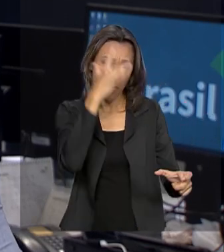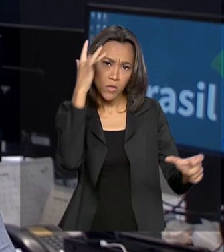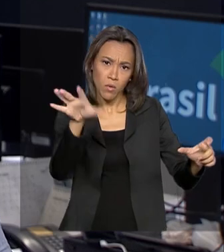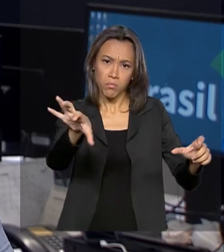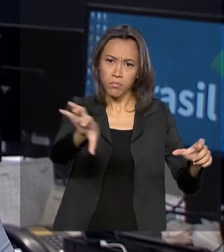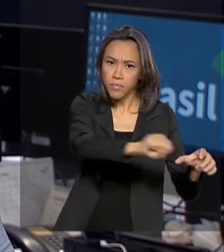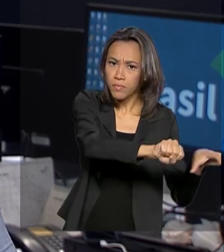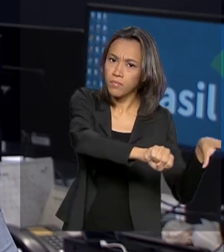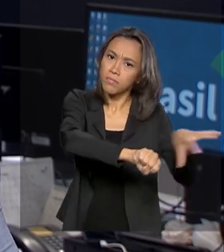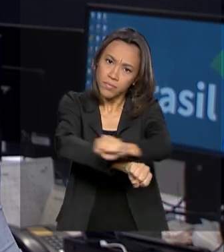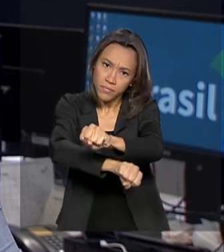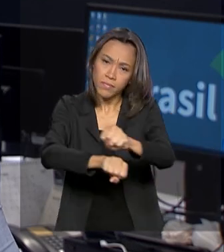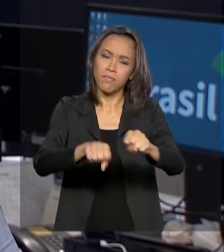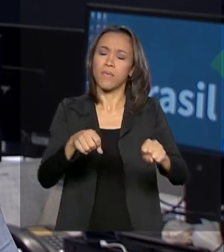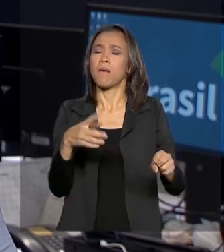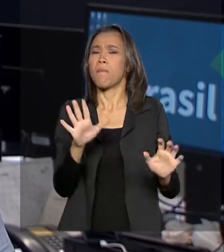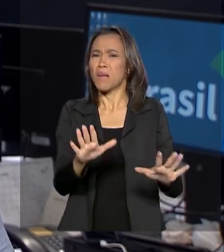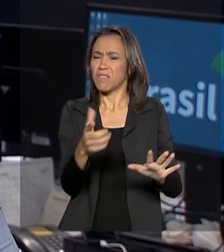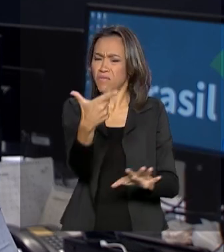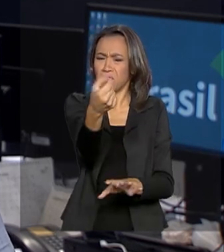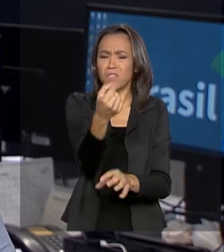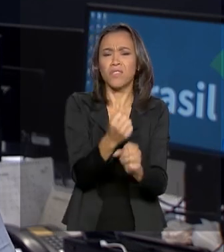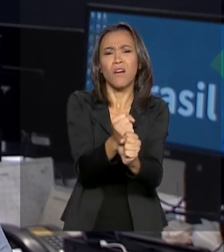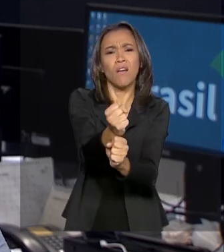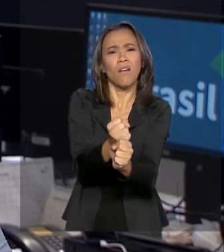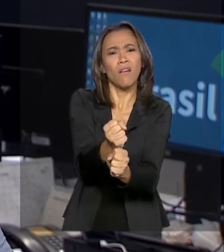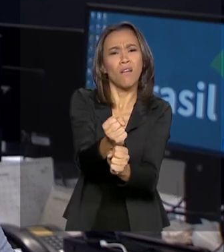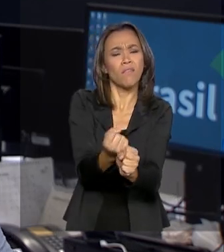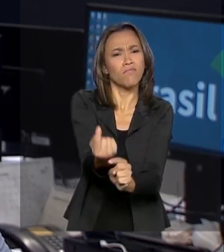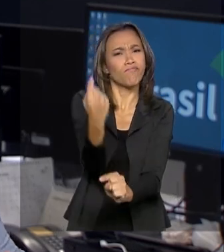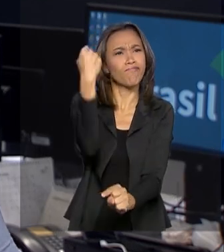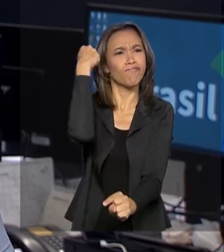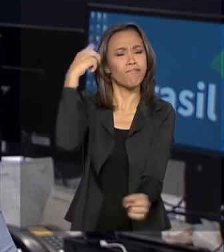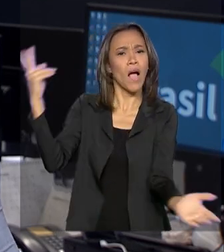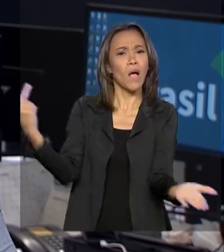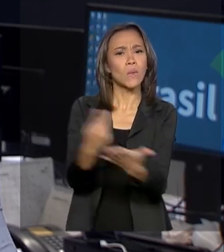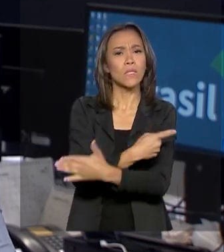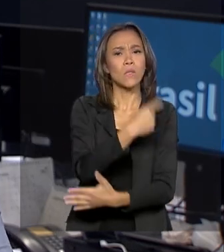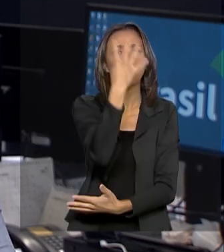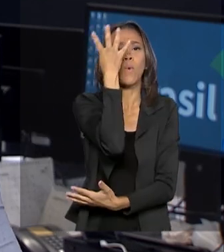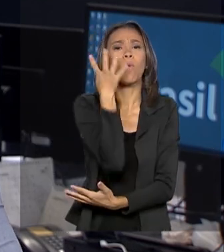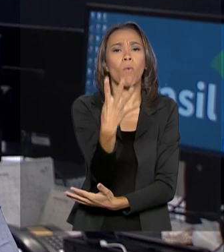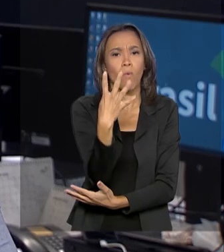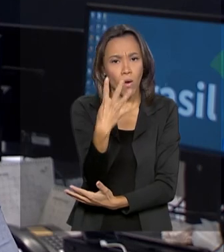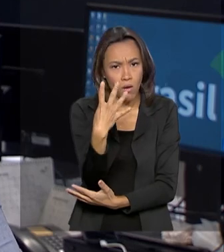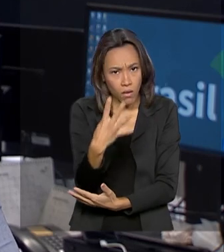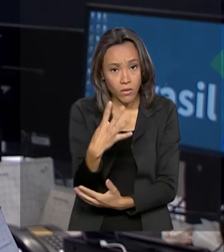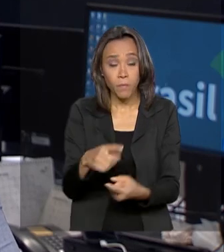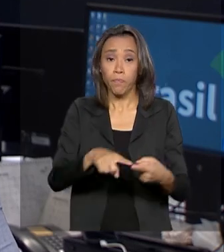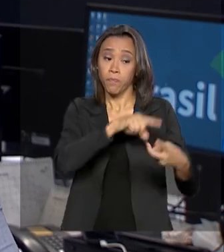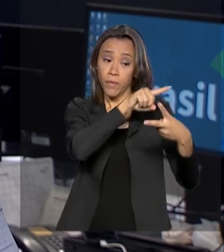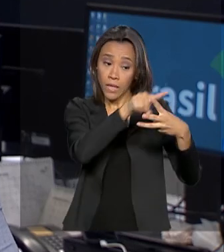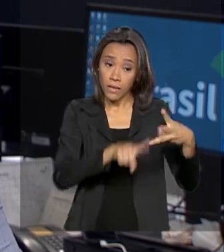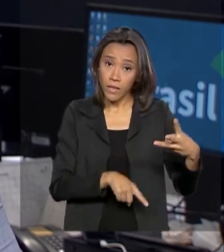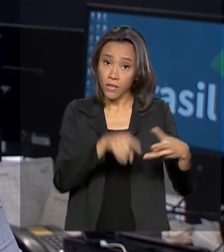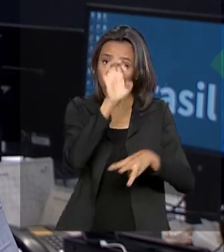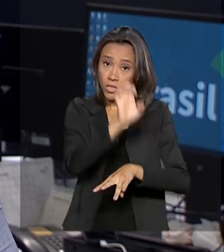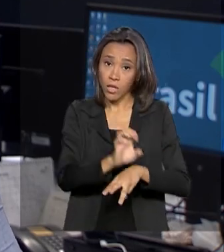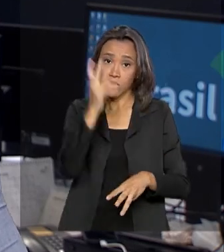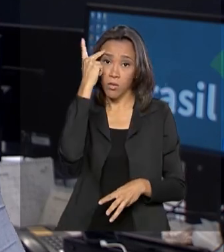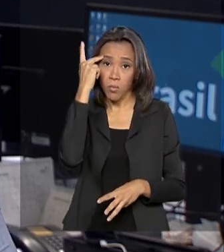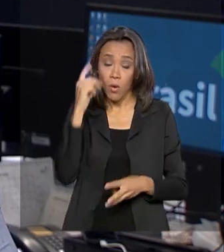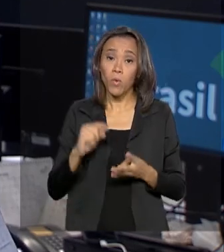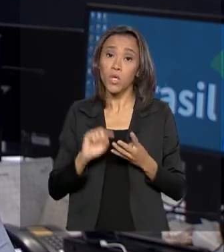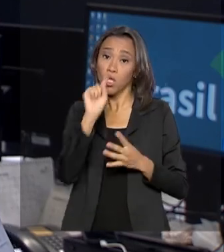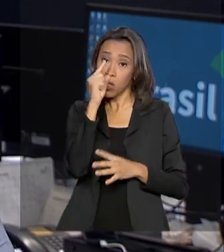antes desse caso há mais de 20 anos foram quatro casos em humanos 3 do estado de são paulo e um no